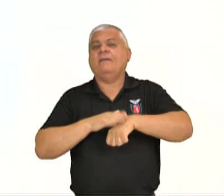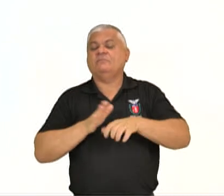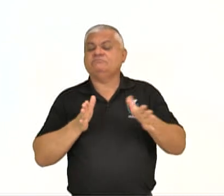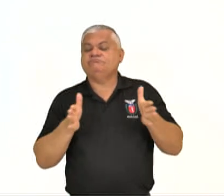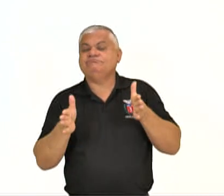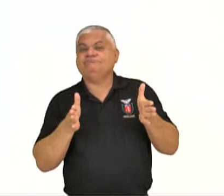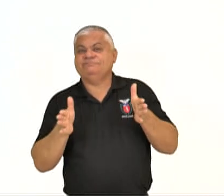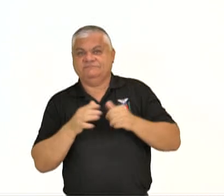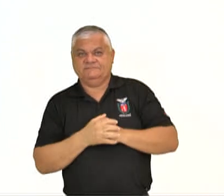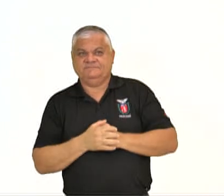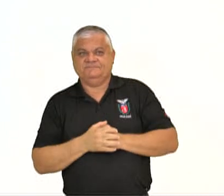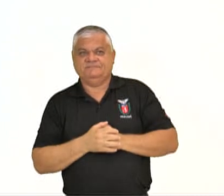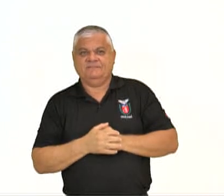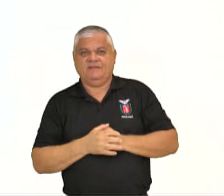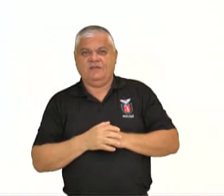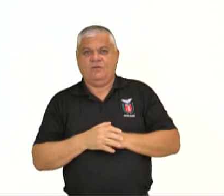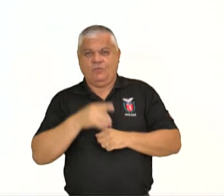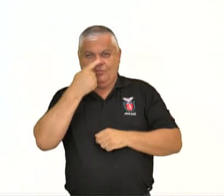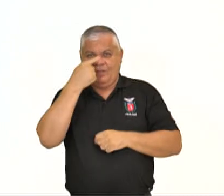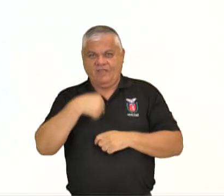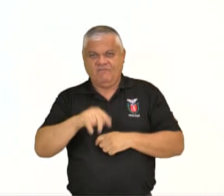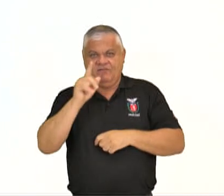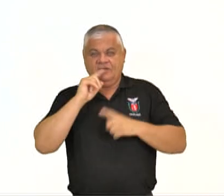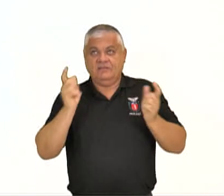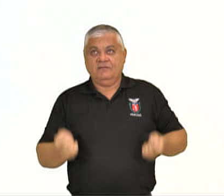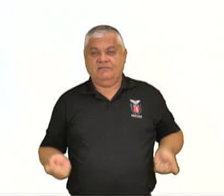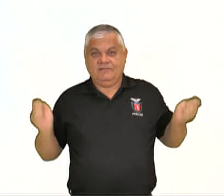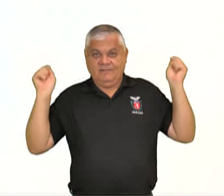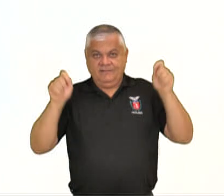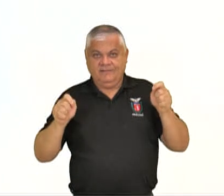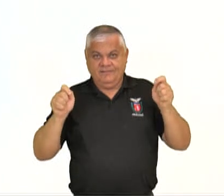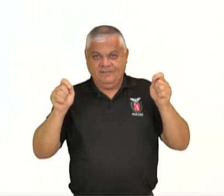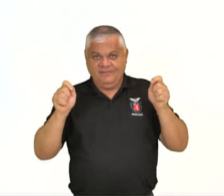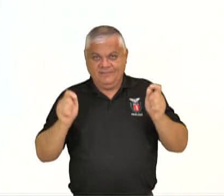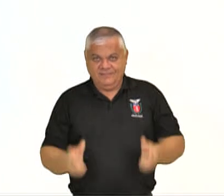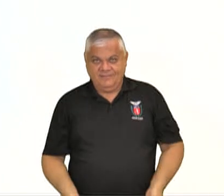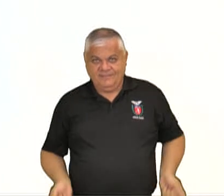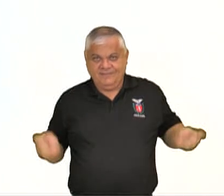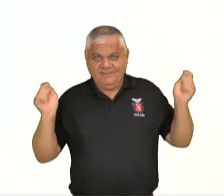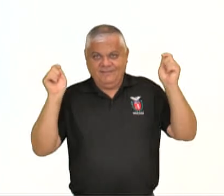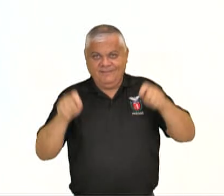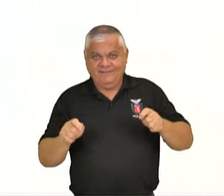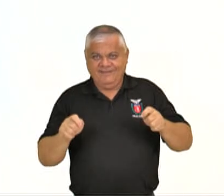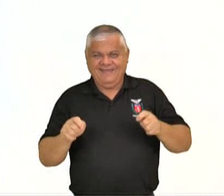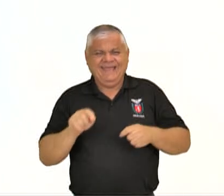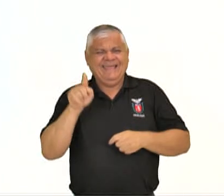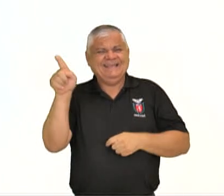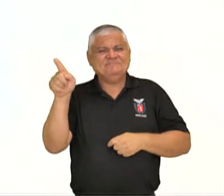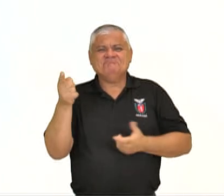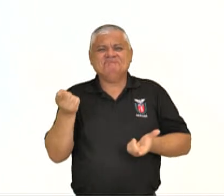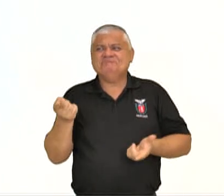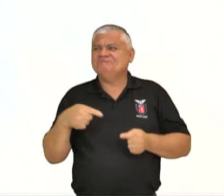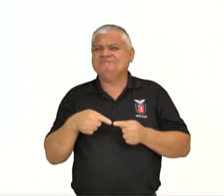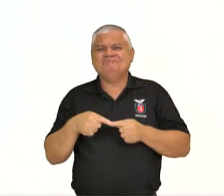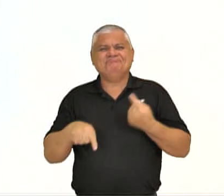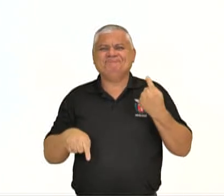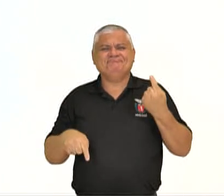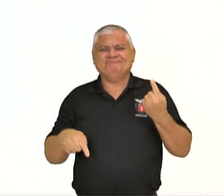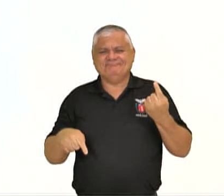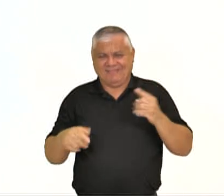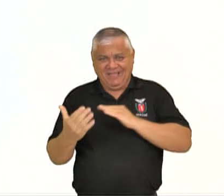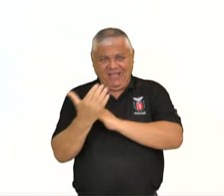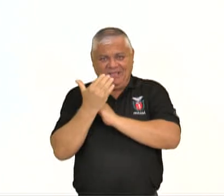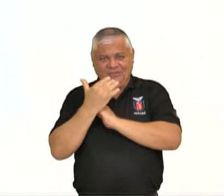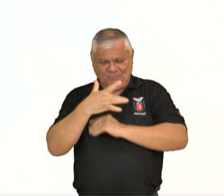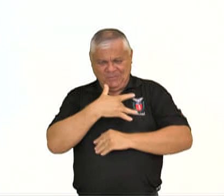prolongado. Por exemplo, o nosso elefantinho aqui, né? Do nosso GIF. Parece que esse exercício ali não vai surtir muito